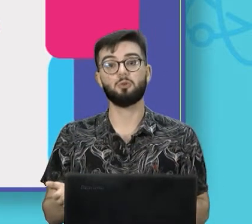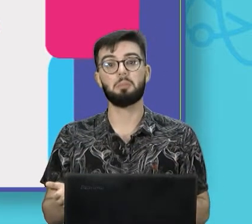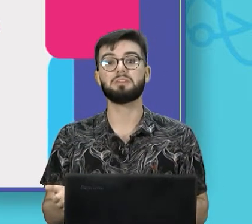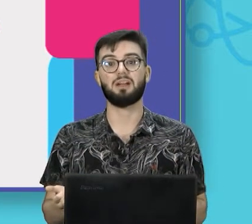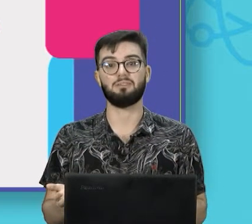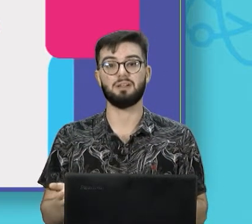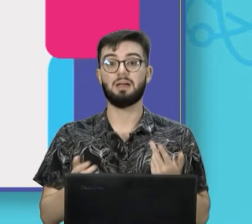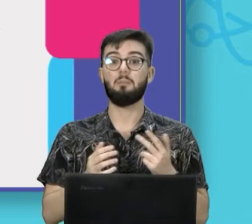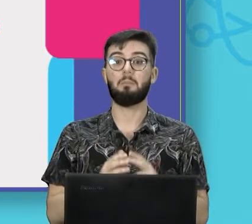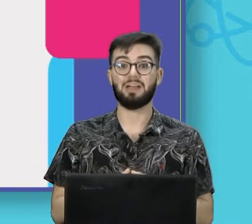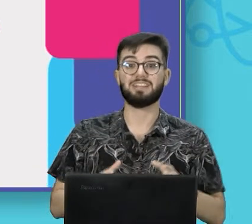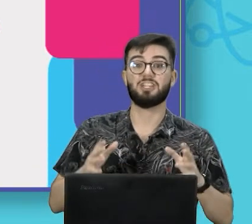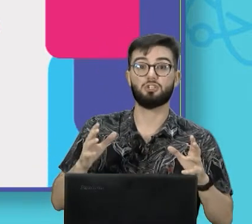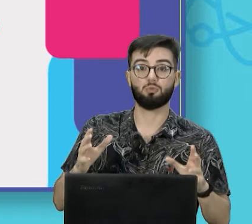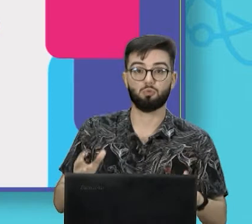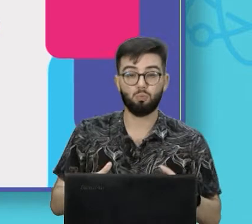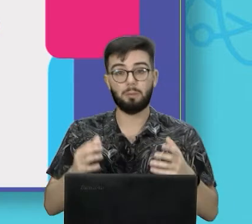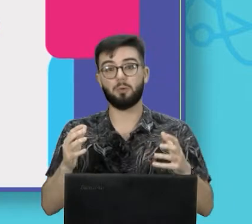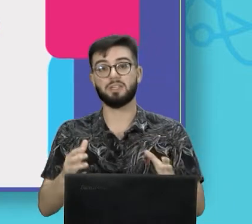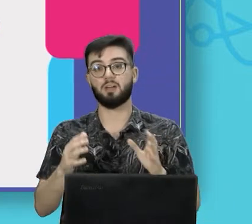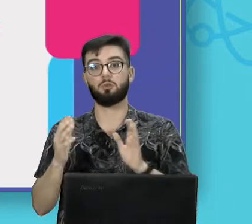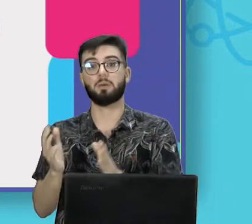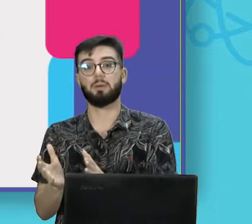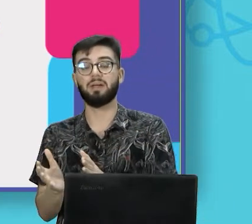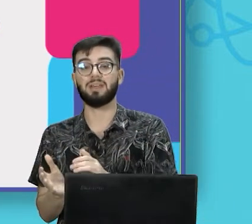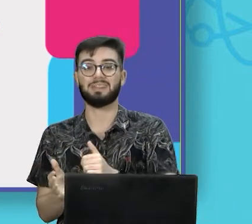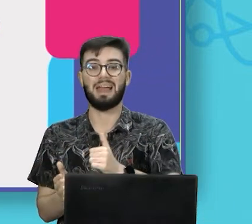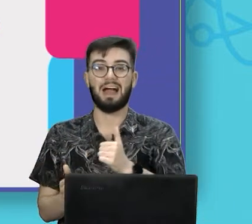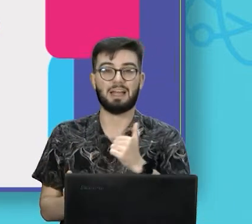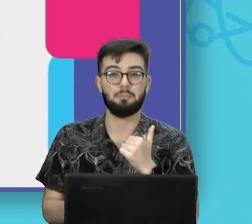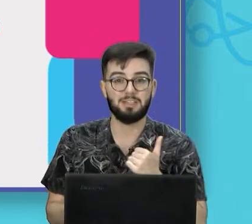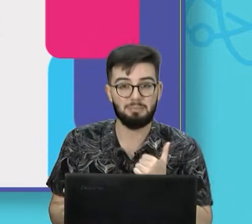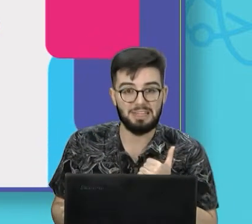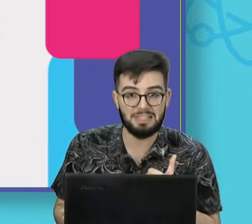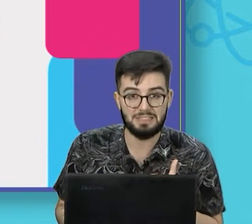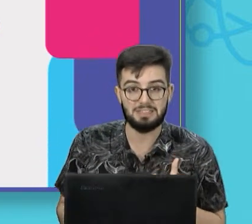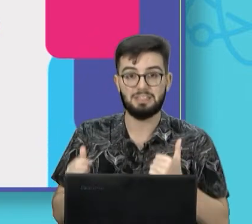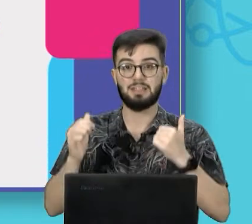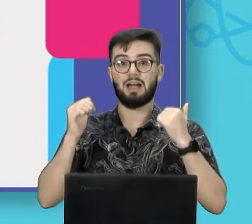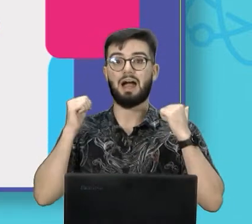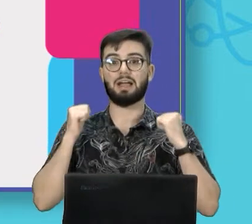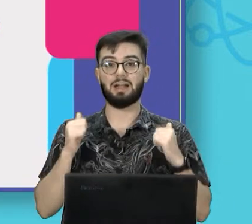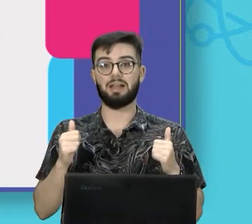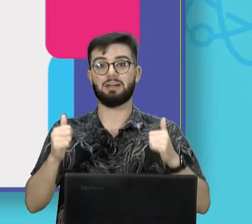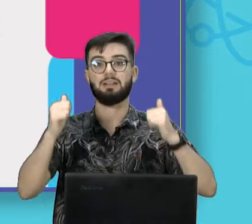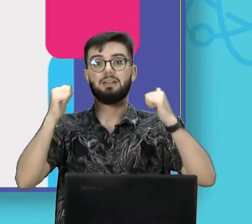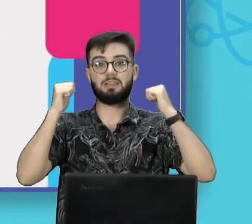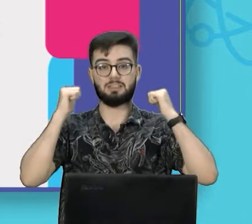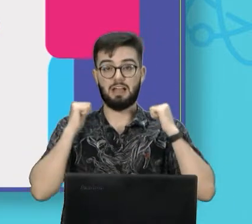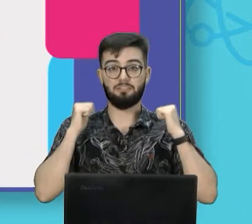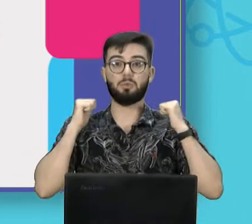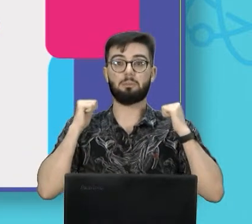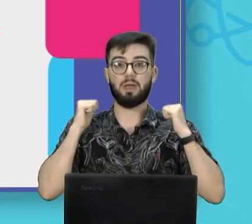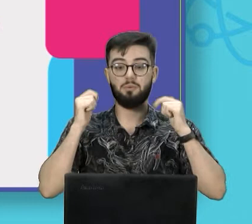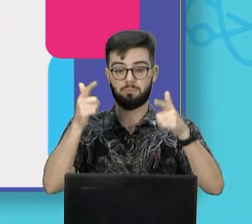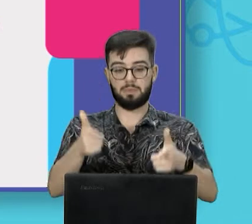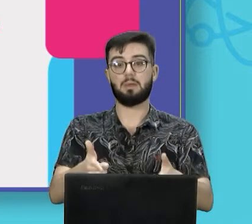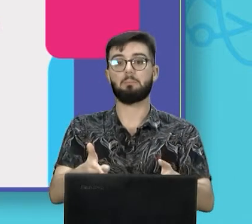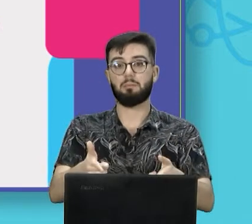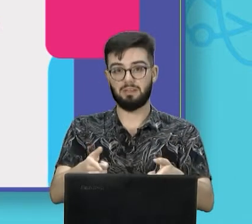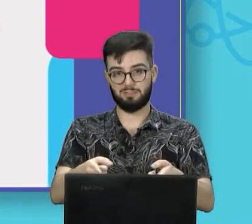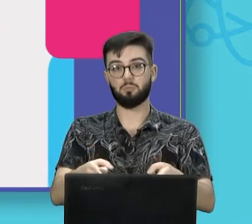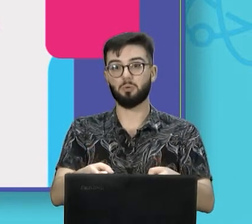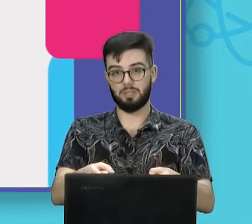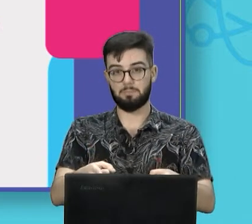diferença que não vai ter a mão de obra escrava mais a estrutura politica econômica permanece aquela mesma Elite agrária que tava no